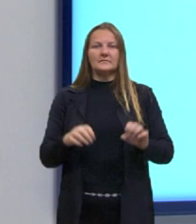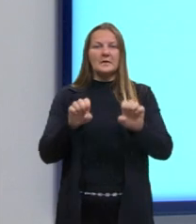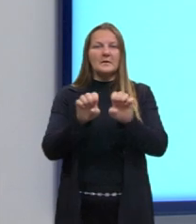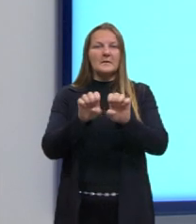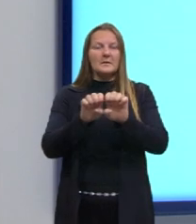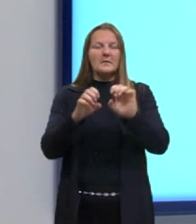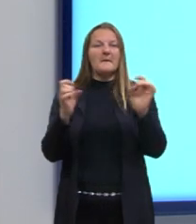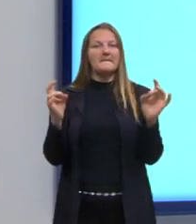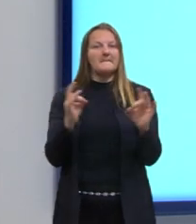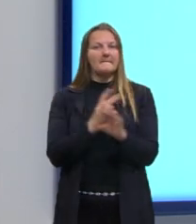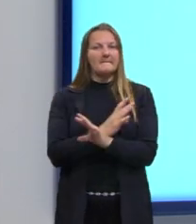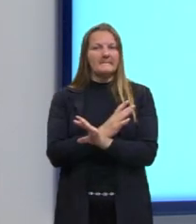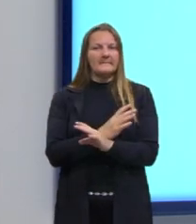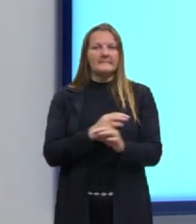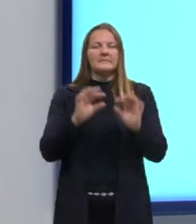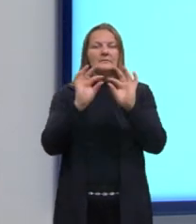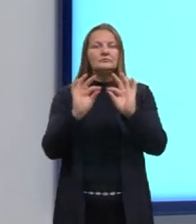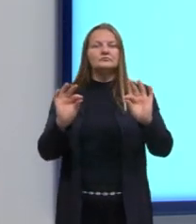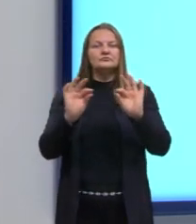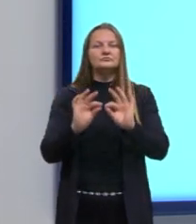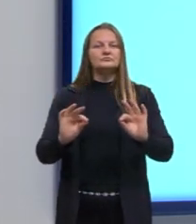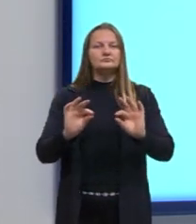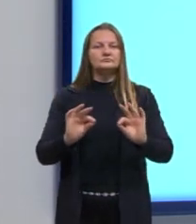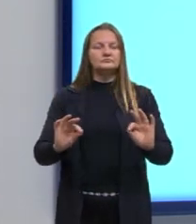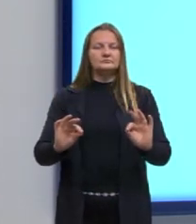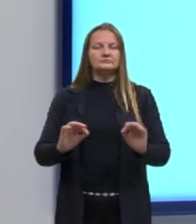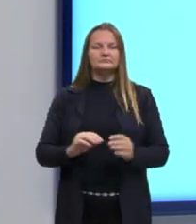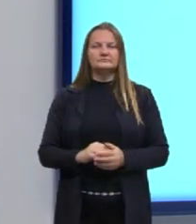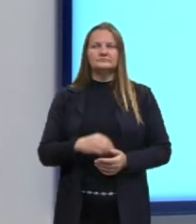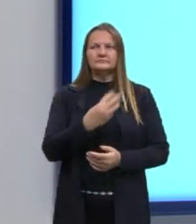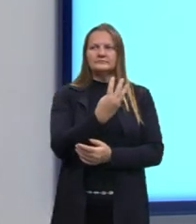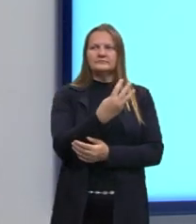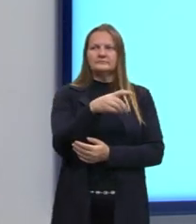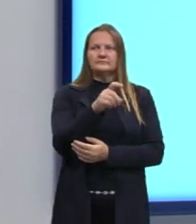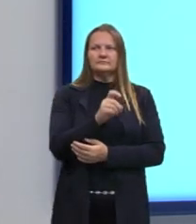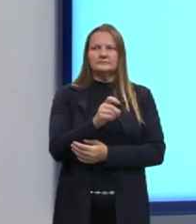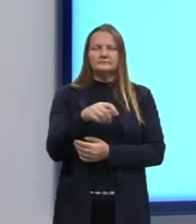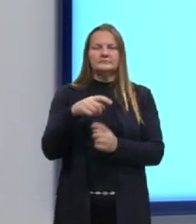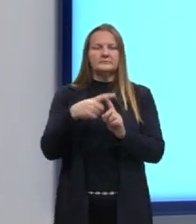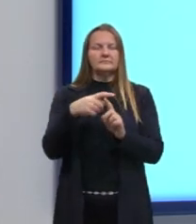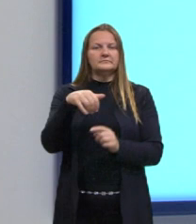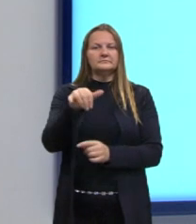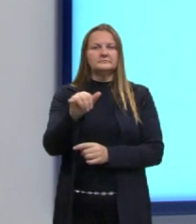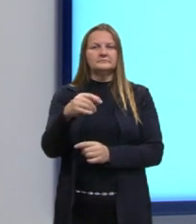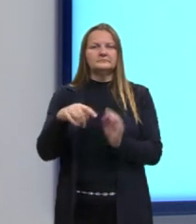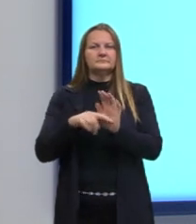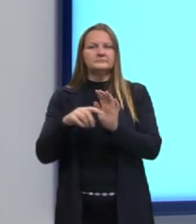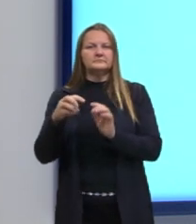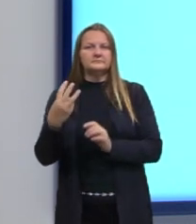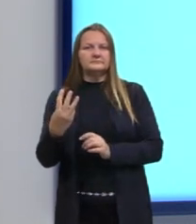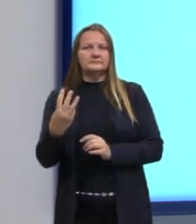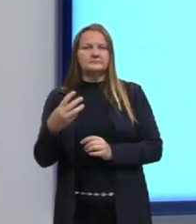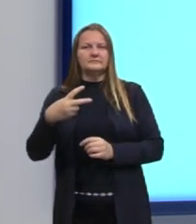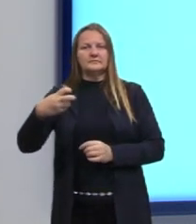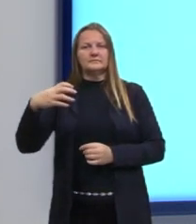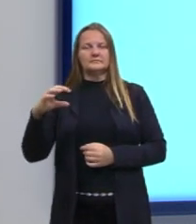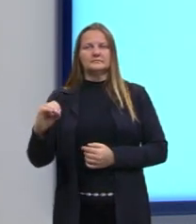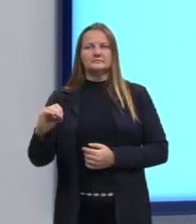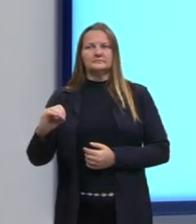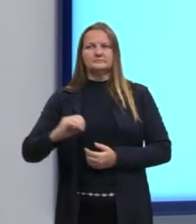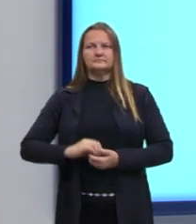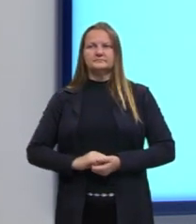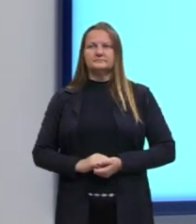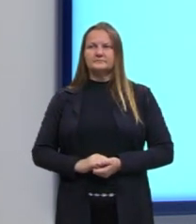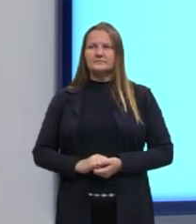Então aí fizemos uma simplificação 3x + Y - 3 = 0